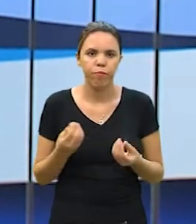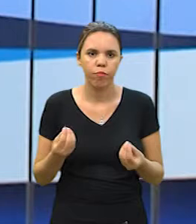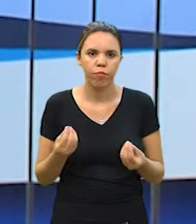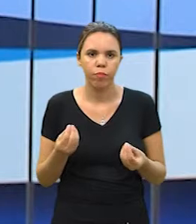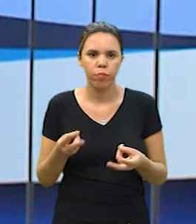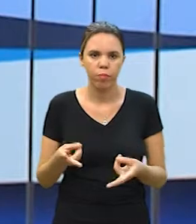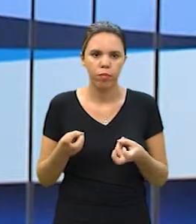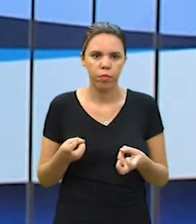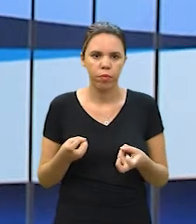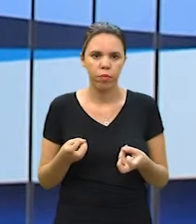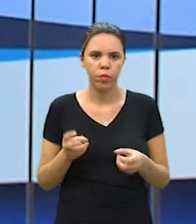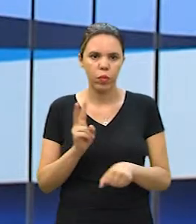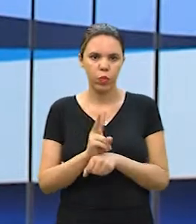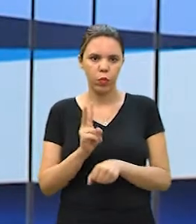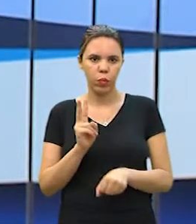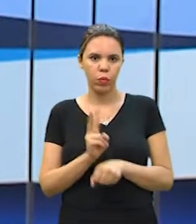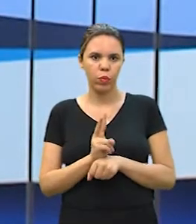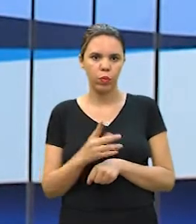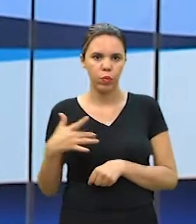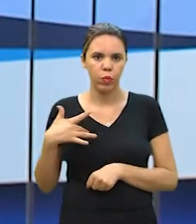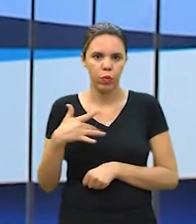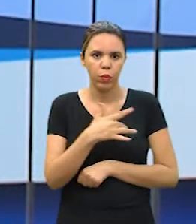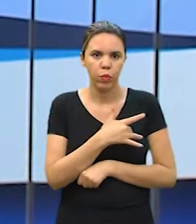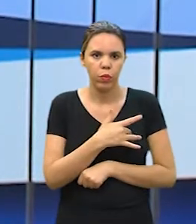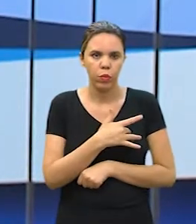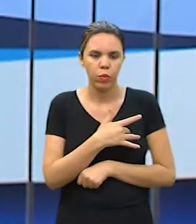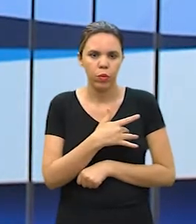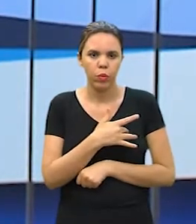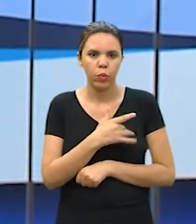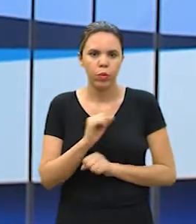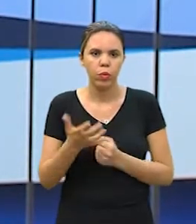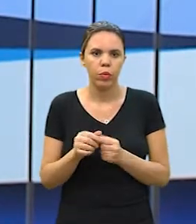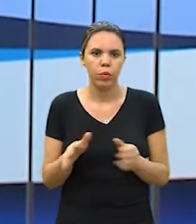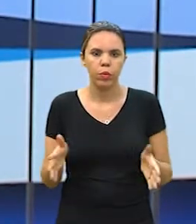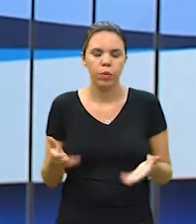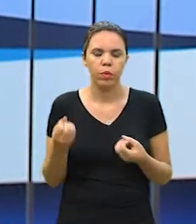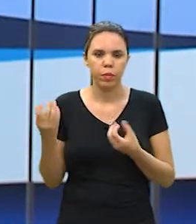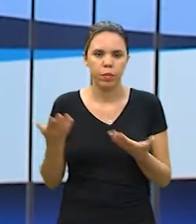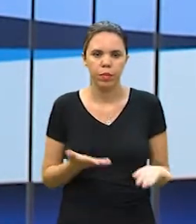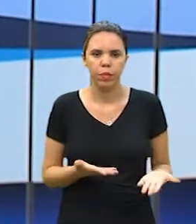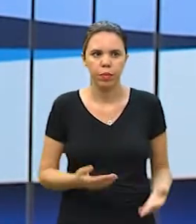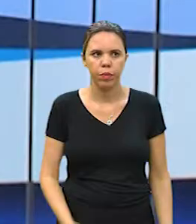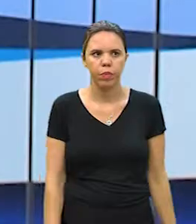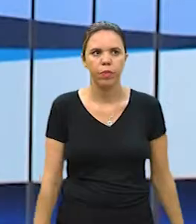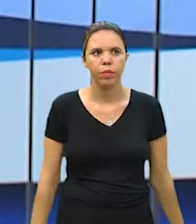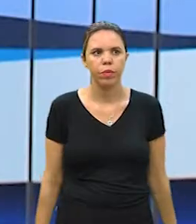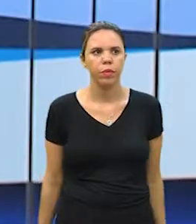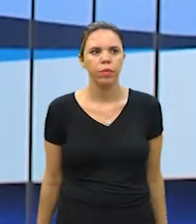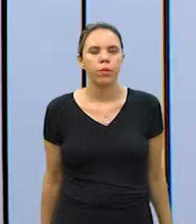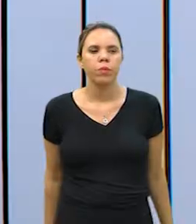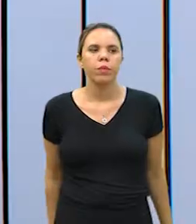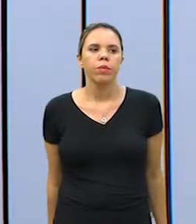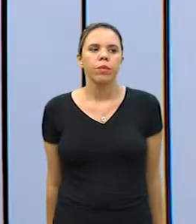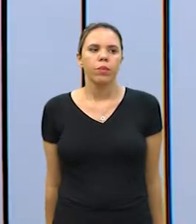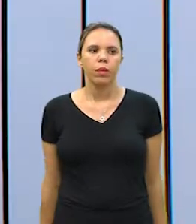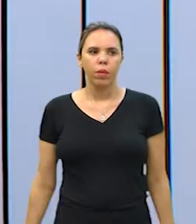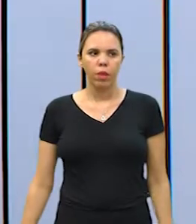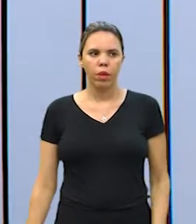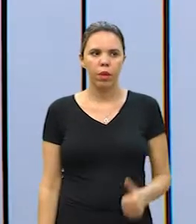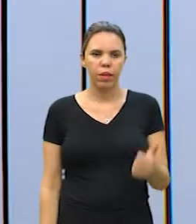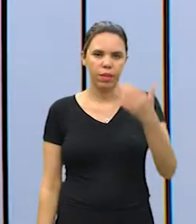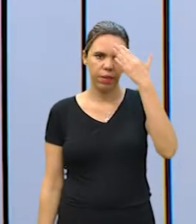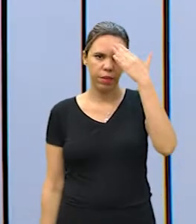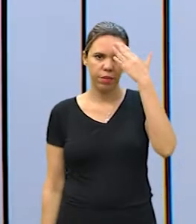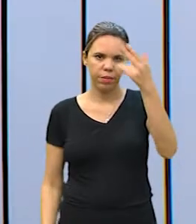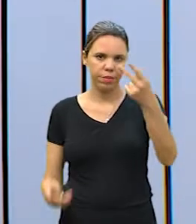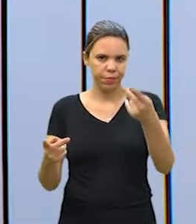Como é que você enxerga este cuidado com a saúde em meio a uma pandemia? Seja bem-vindo ao Questão de Ordem. Gabriel, primeiramente